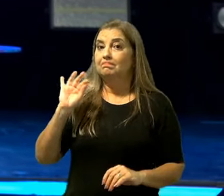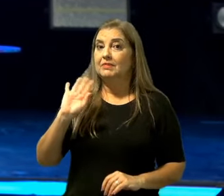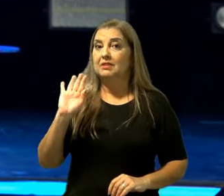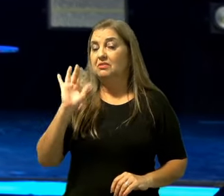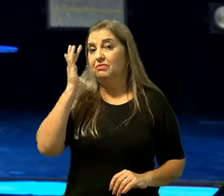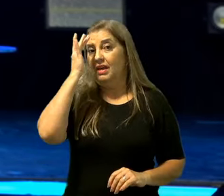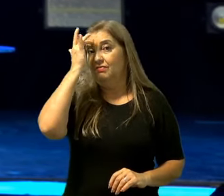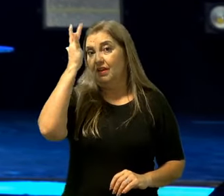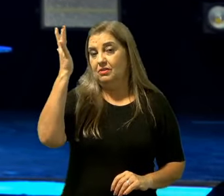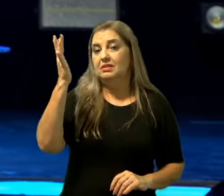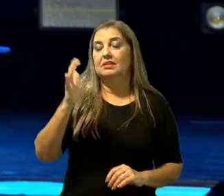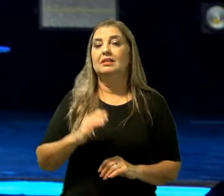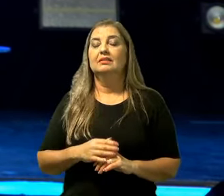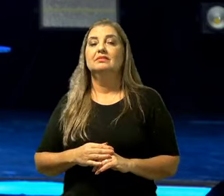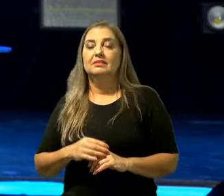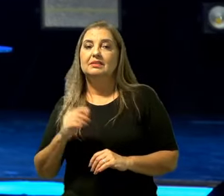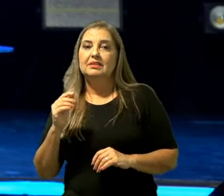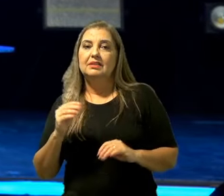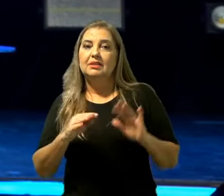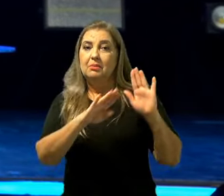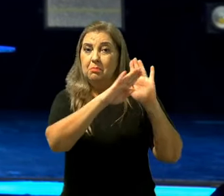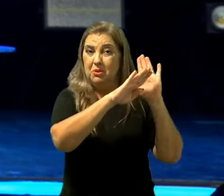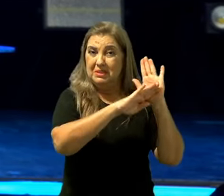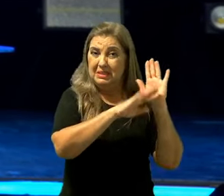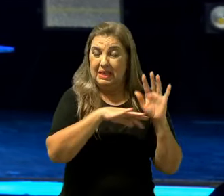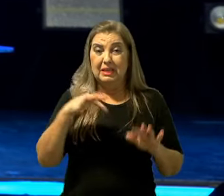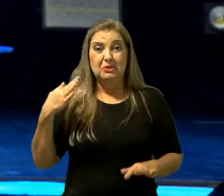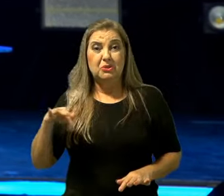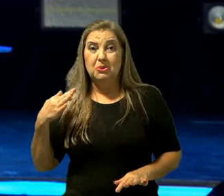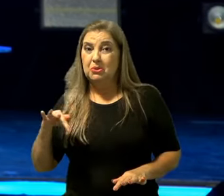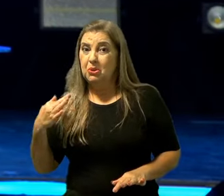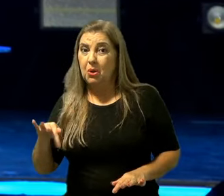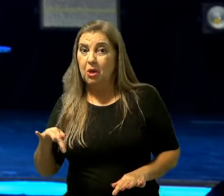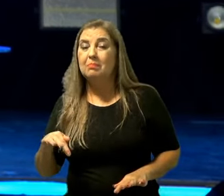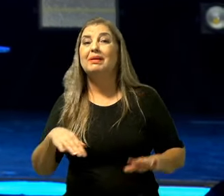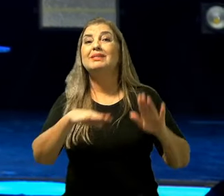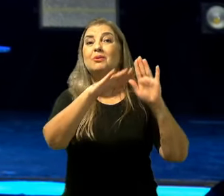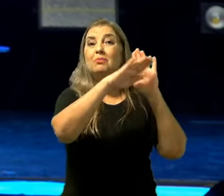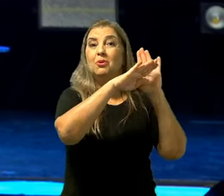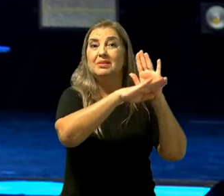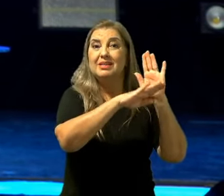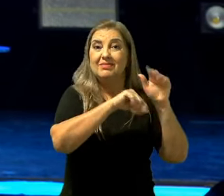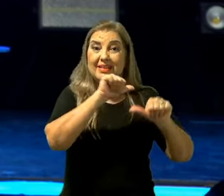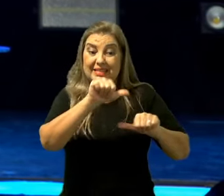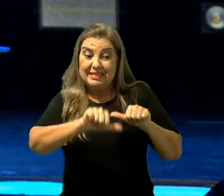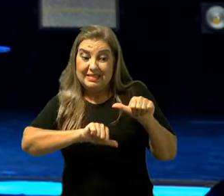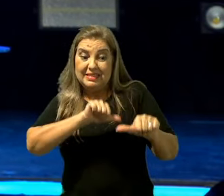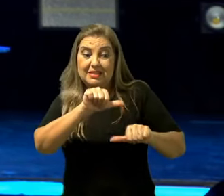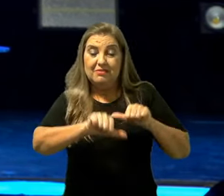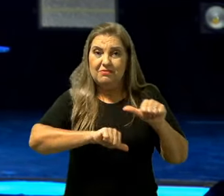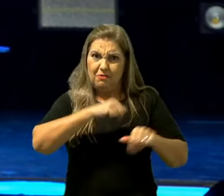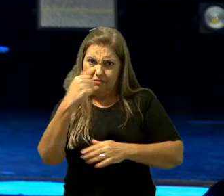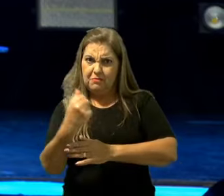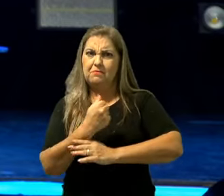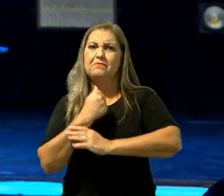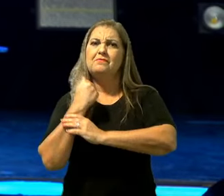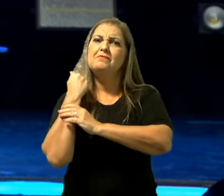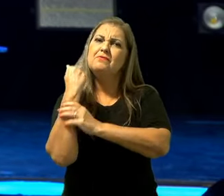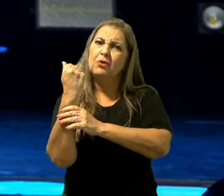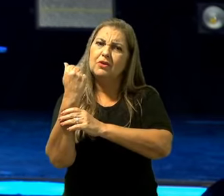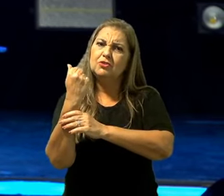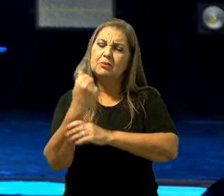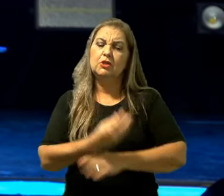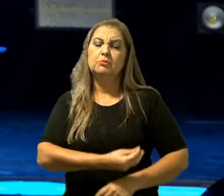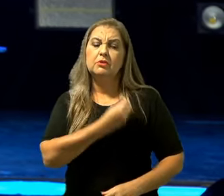Processos doem, mas são os processos que vão desenvolver em nós a estrutura necessária para que possamos